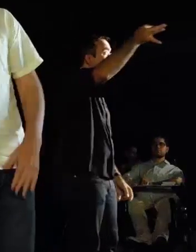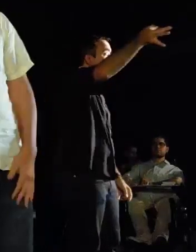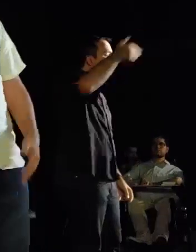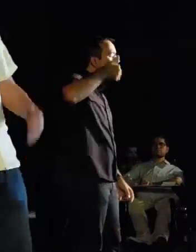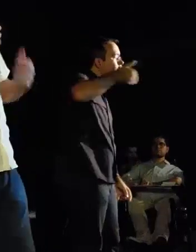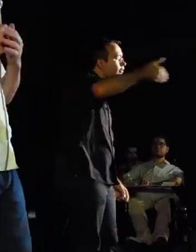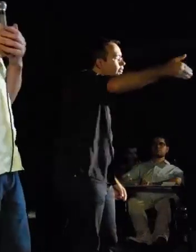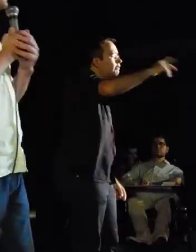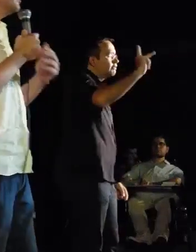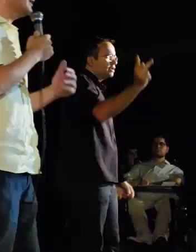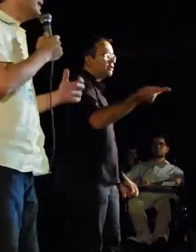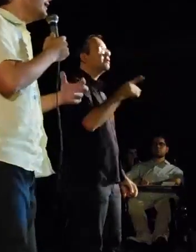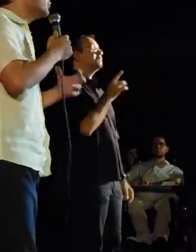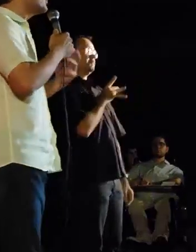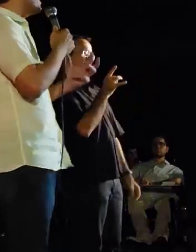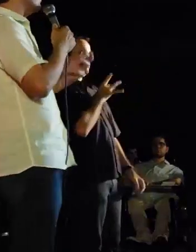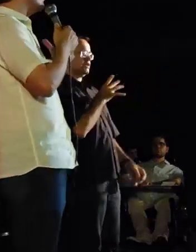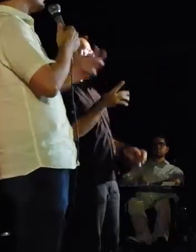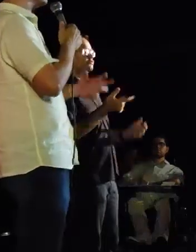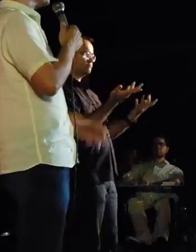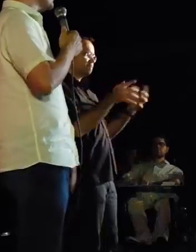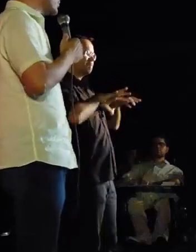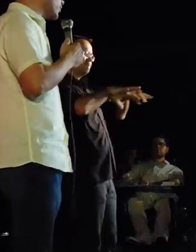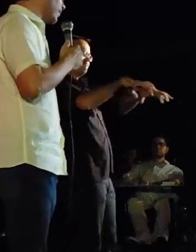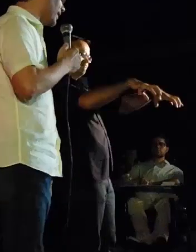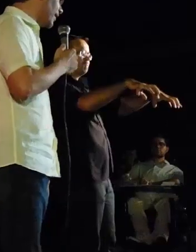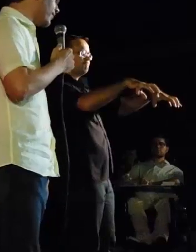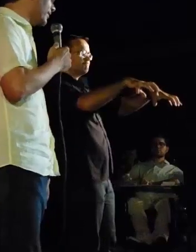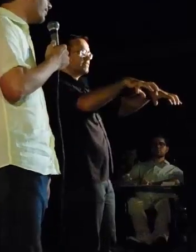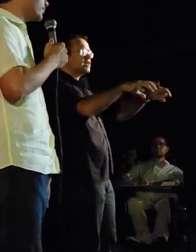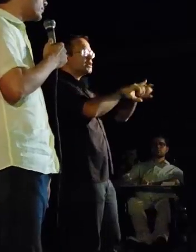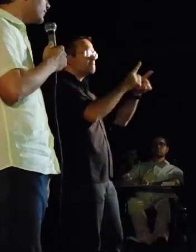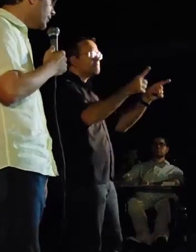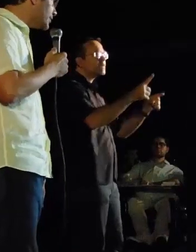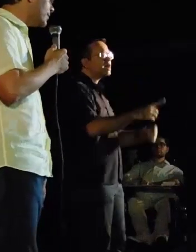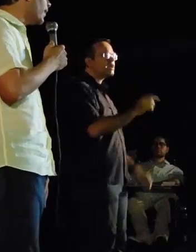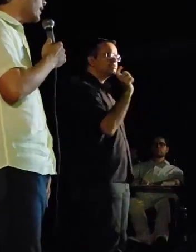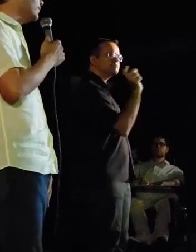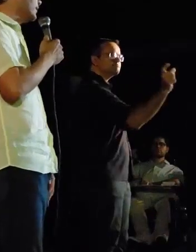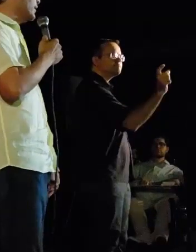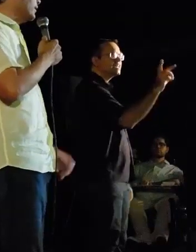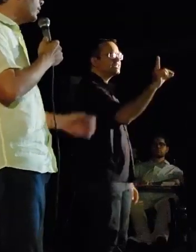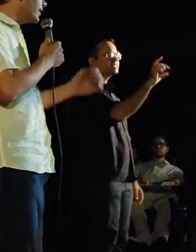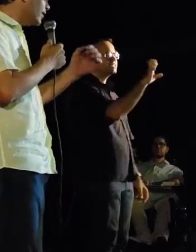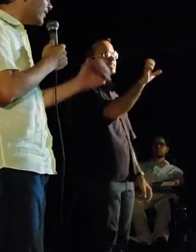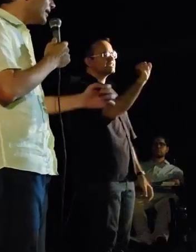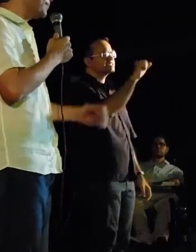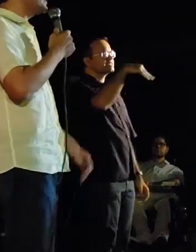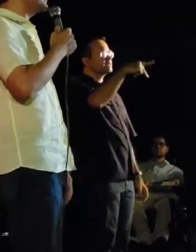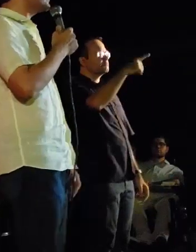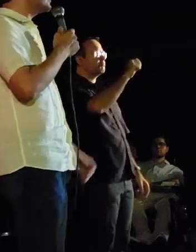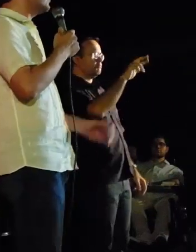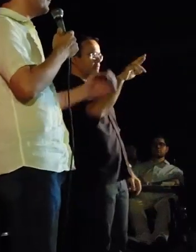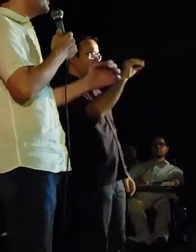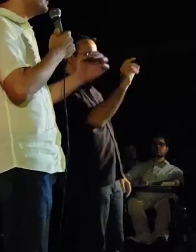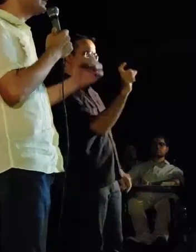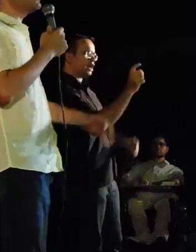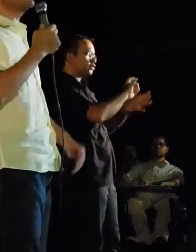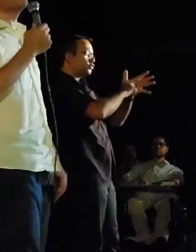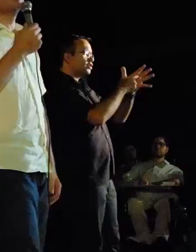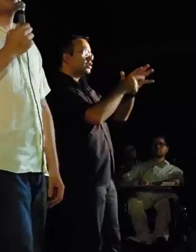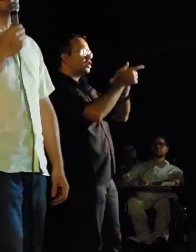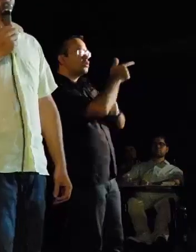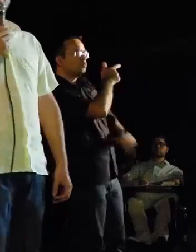um e outro, o professor Vladimir ele nos dá um outro sentido à palavra desamparo. Eu queria fazer a apresentação a